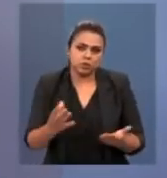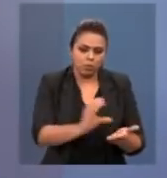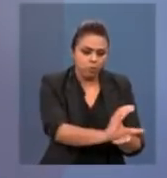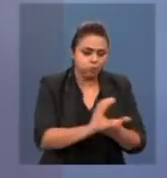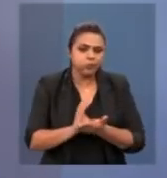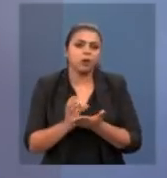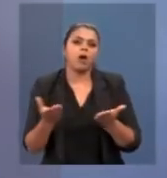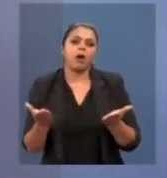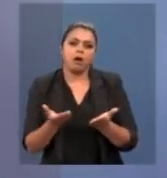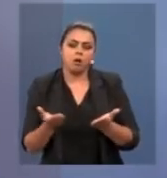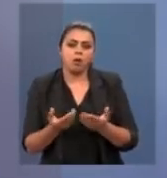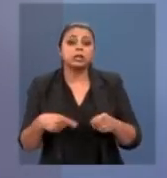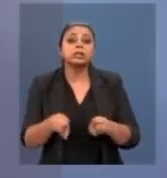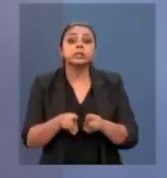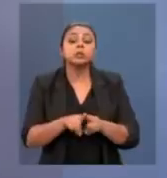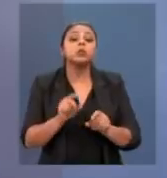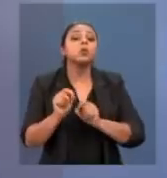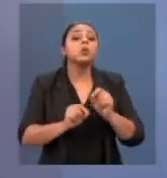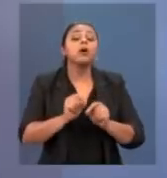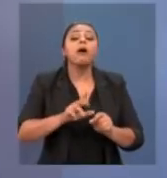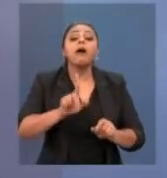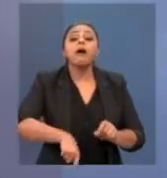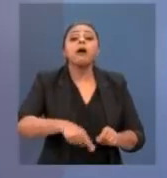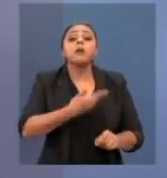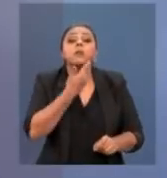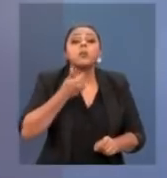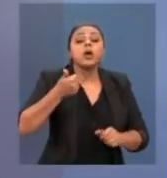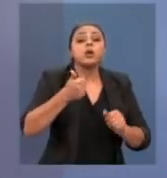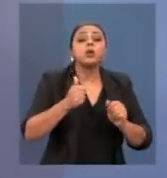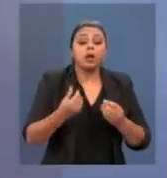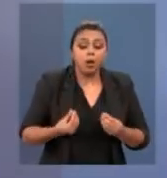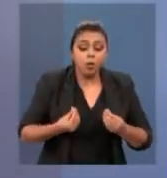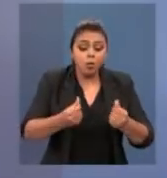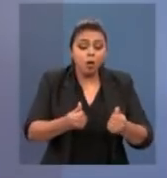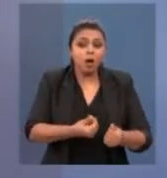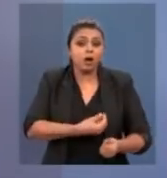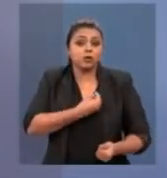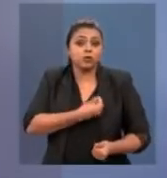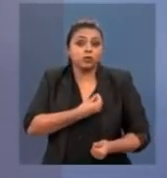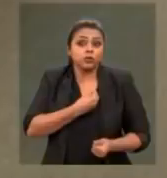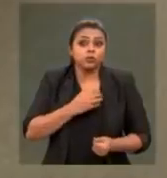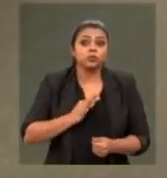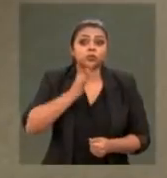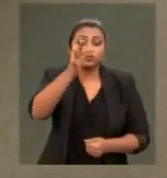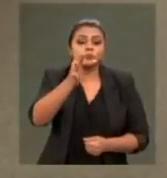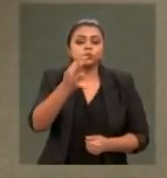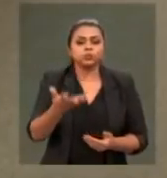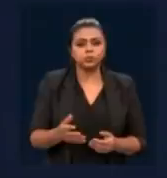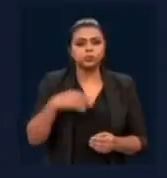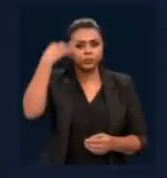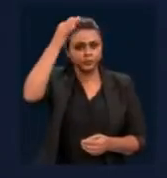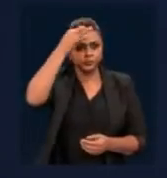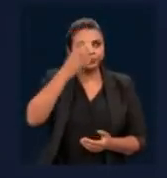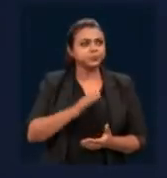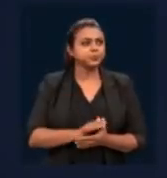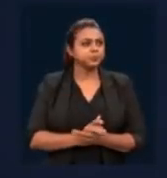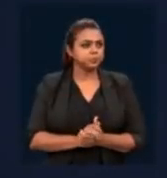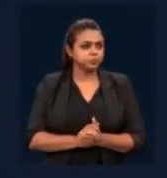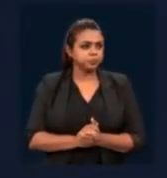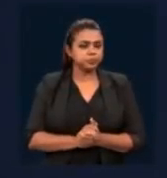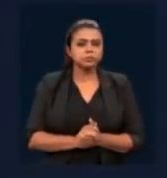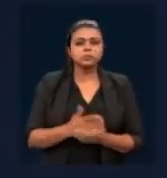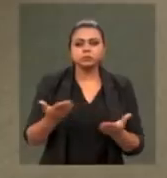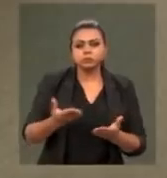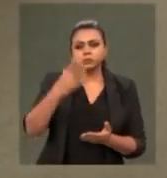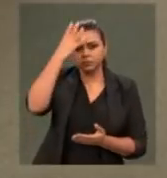e vamos garantir melhora na qualidade do futuro da vida do capixaba obrigado candidato e o candidato renato